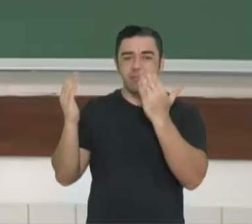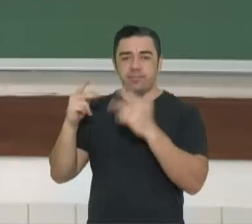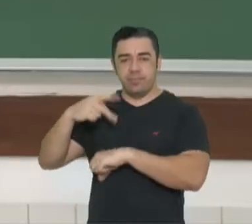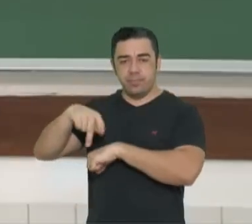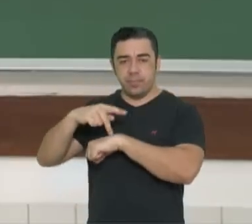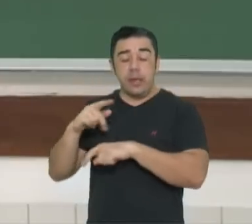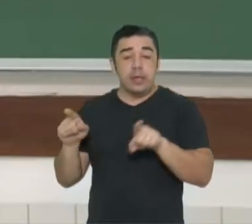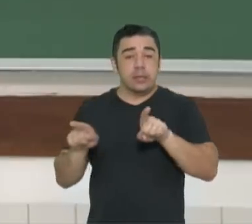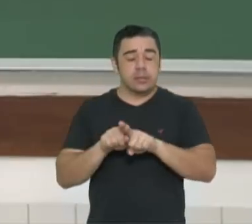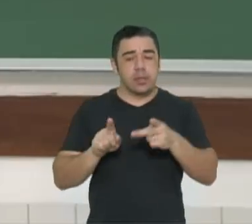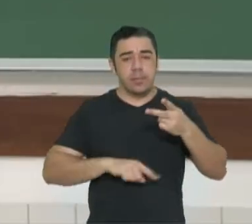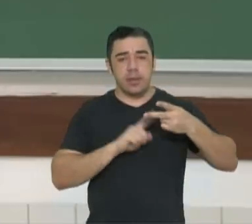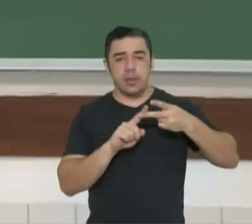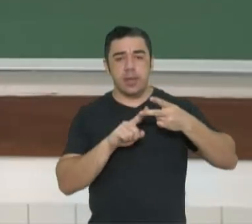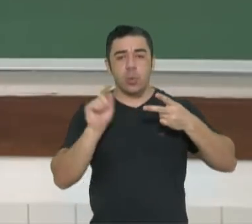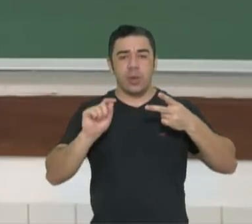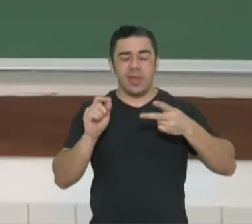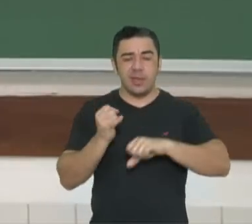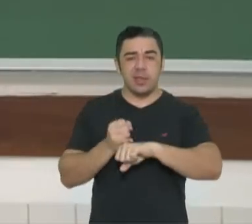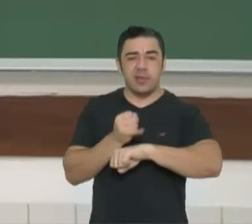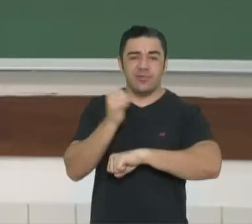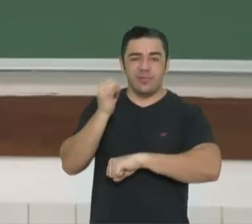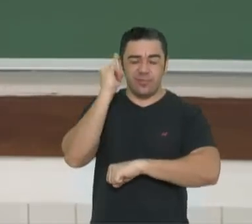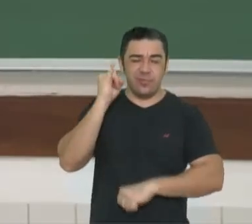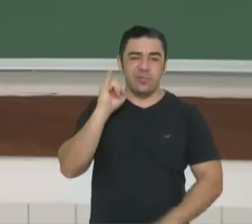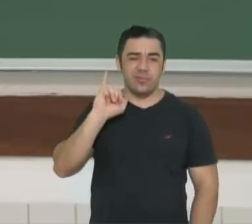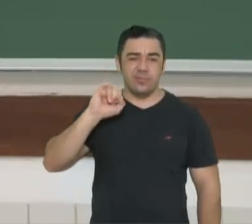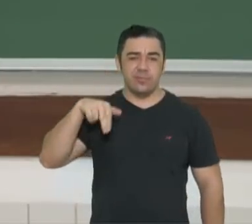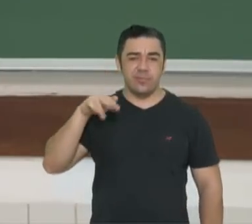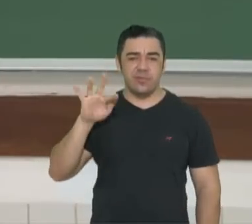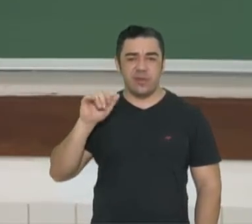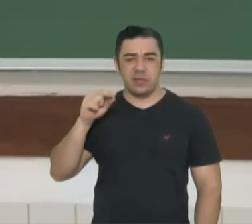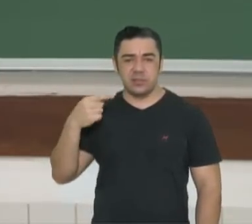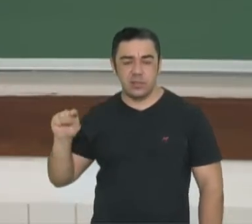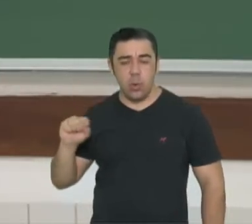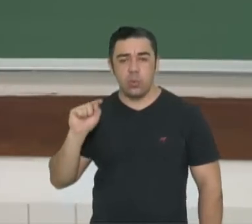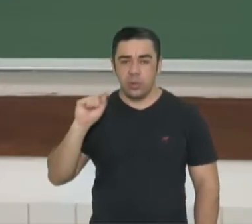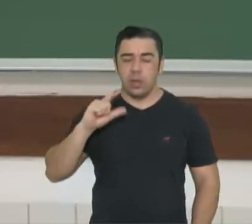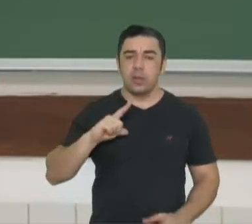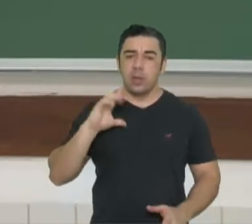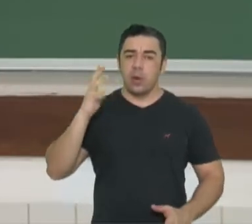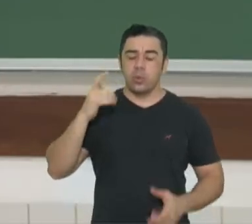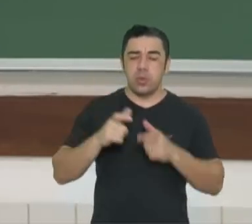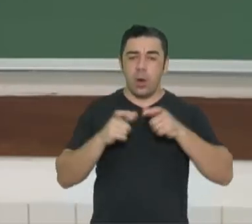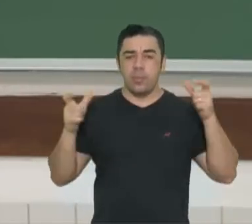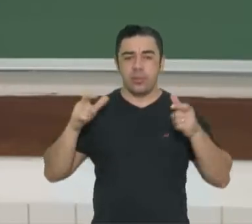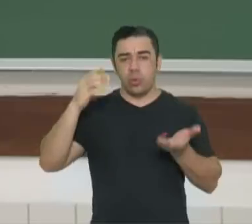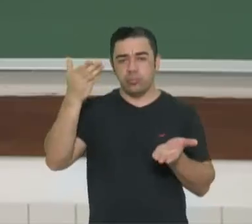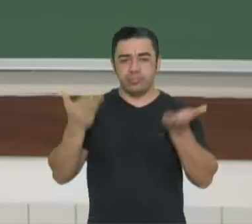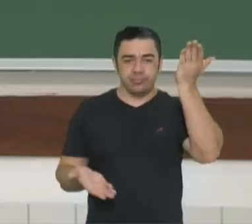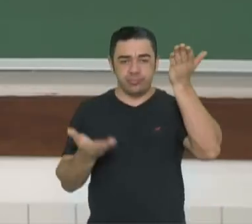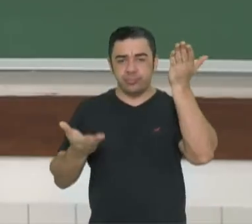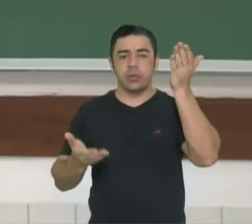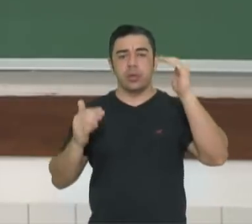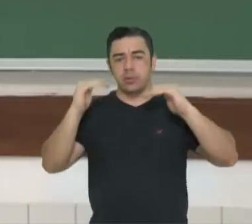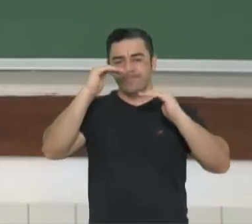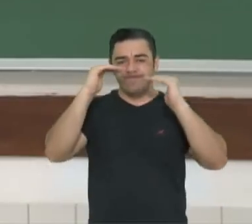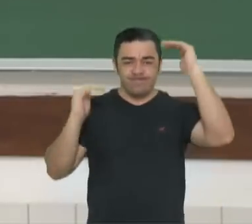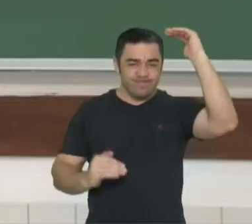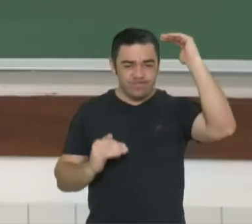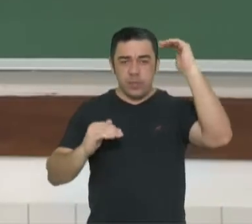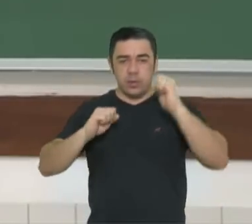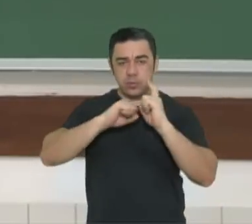uma grande inflação, que acabou gerando também desigualdade social, o aumento da desigualdade social no